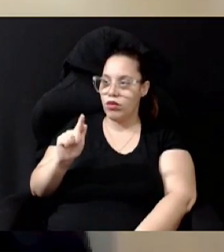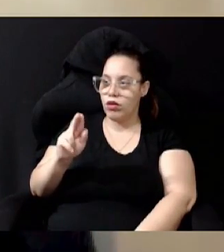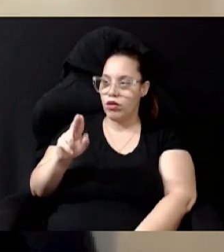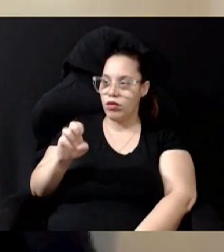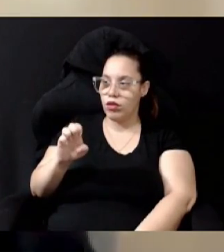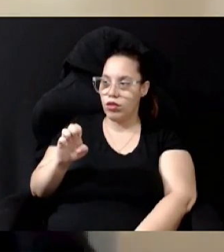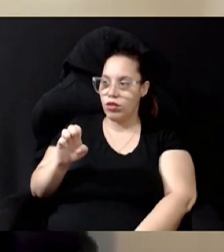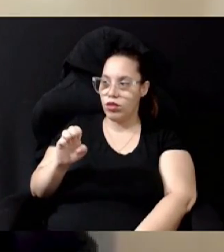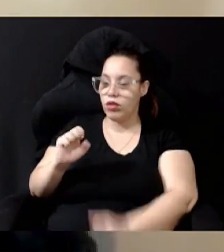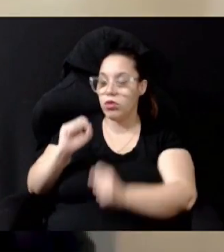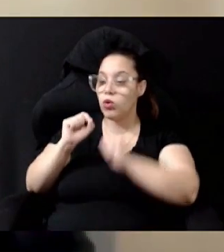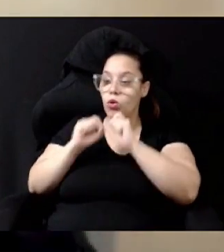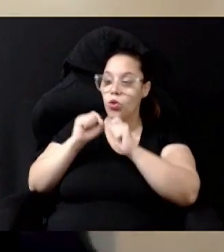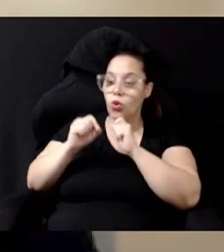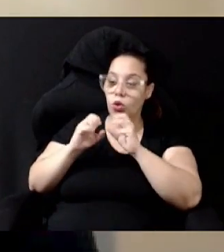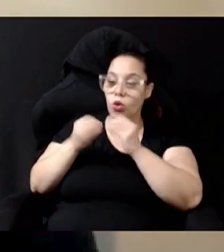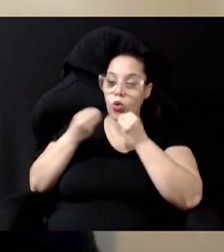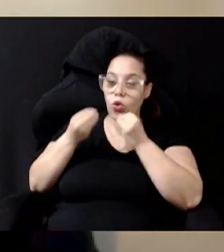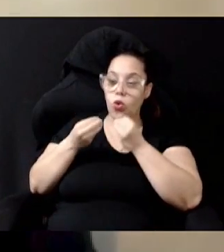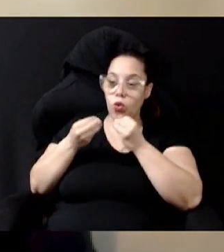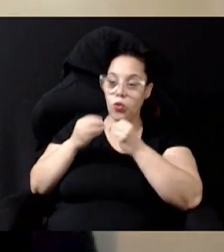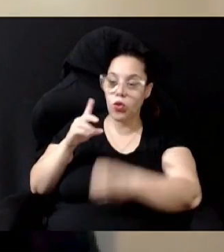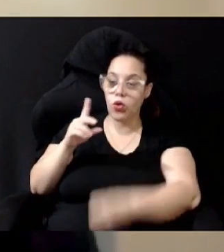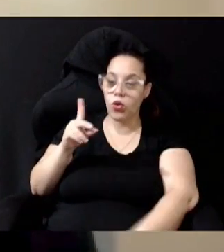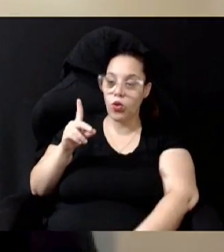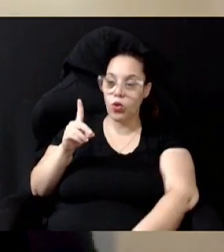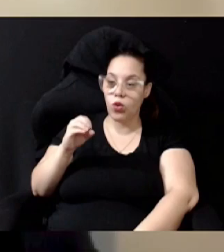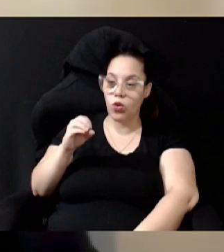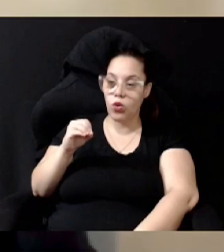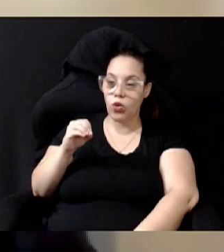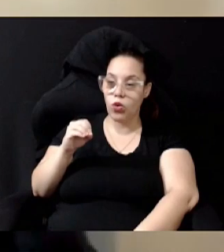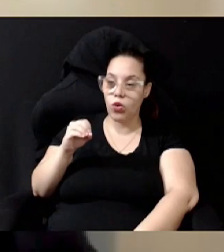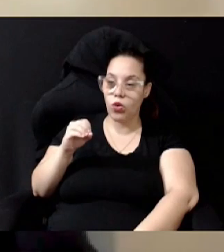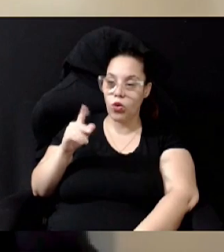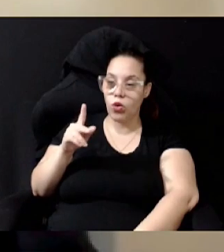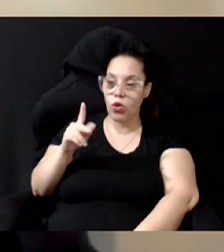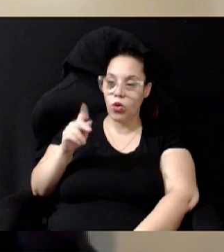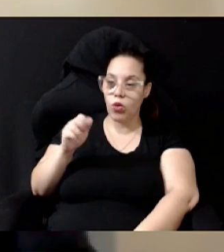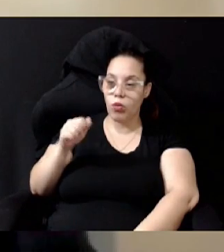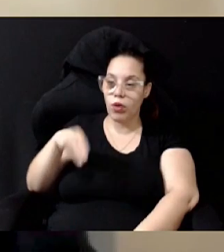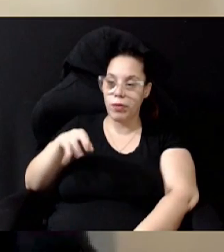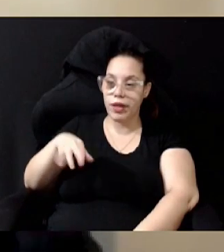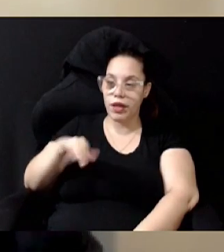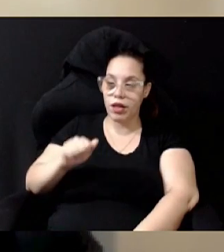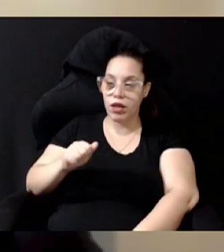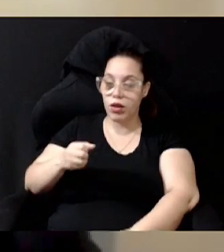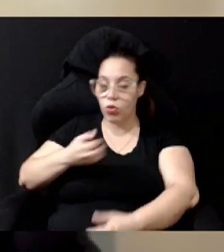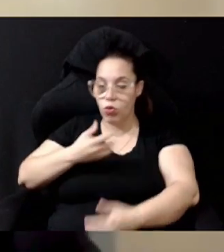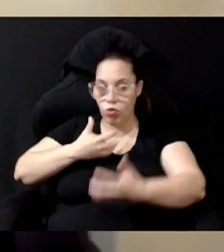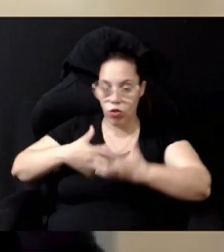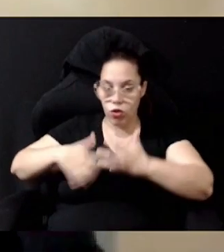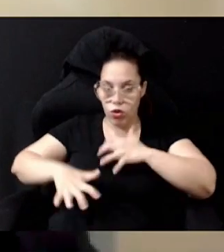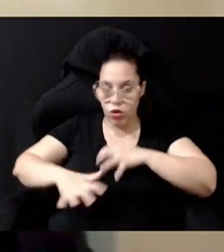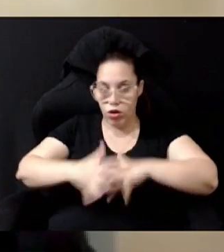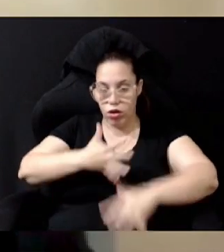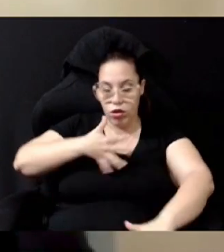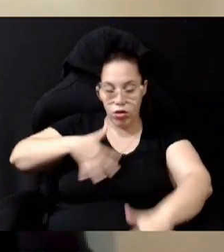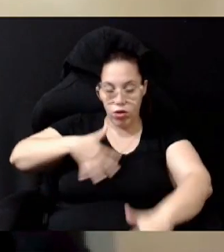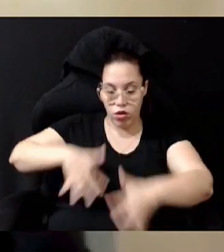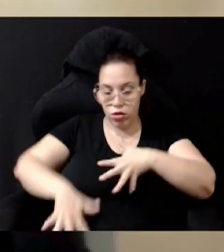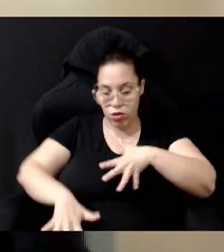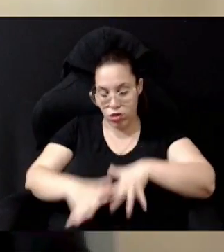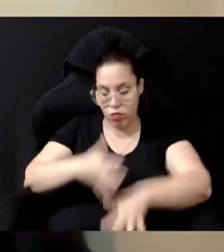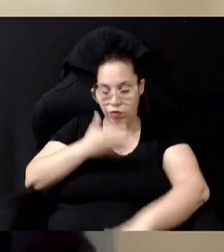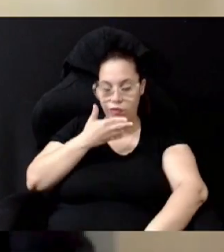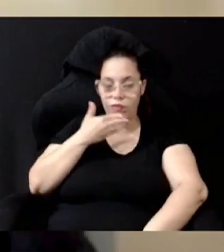como a dopamina é entregue ao corpo, é entregue e distribuída ao cérebro, é otimizada pela